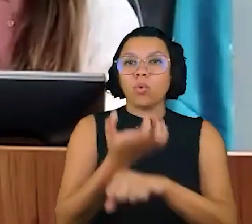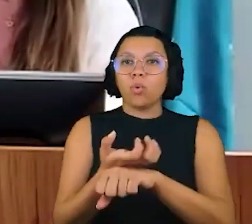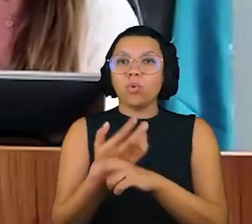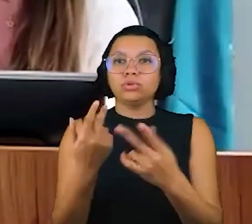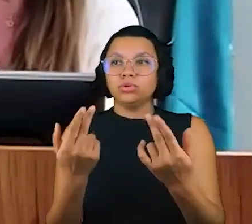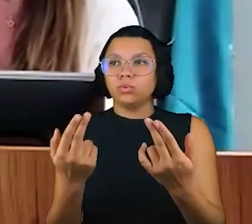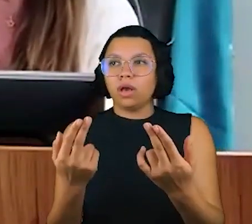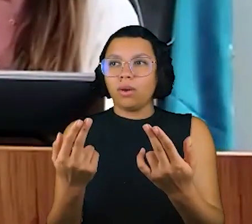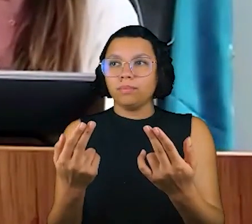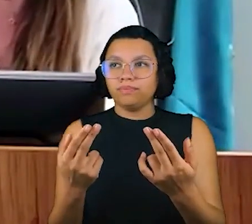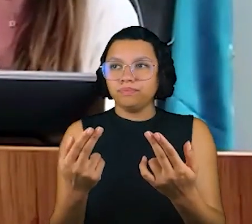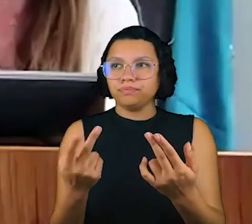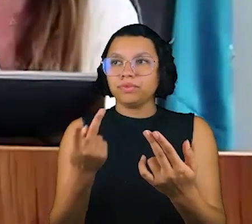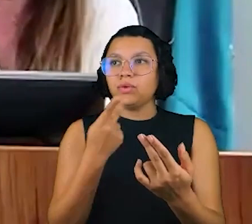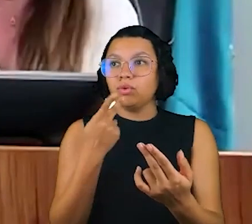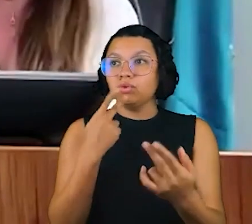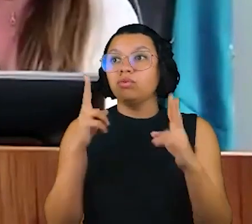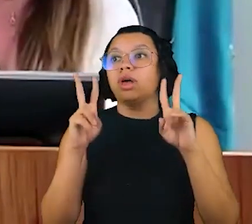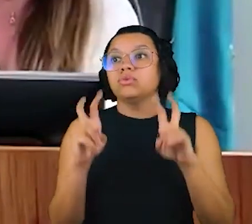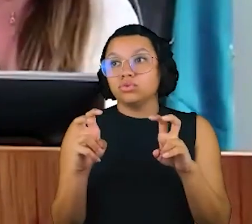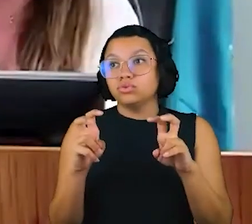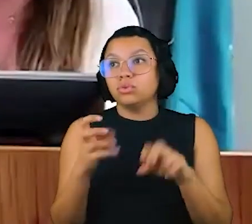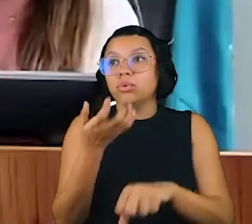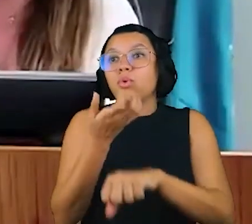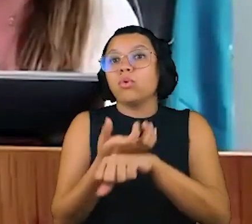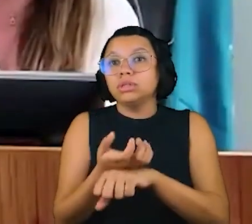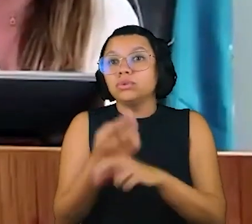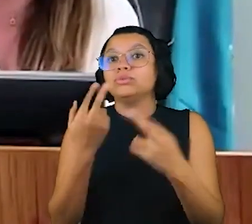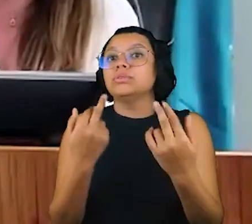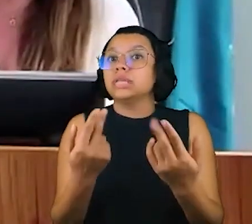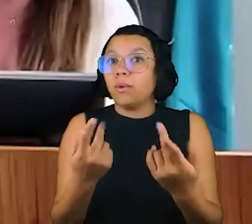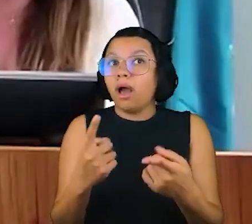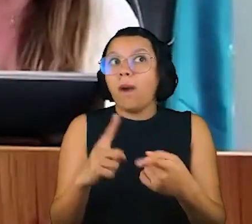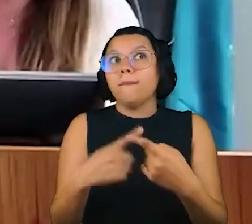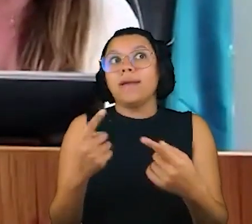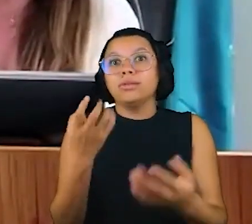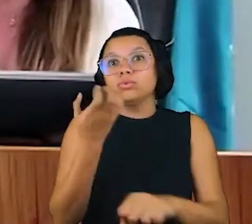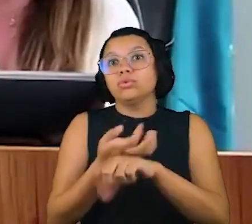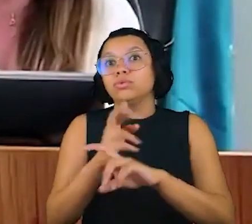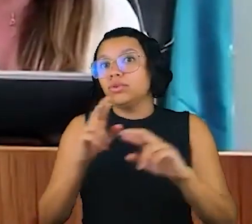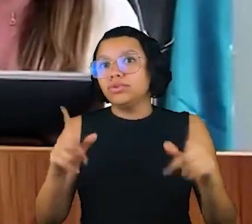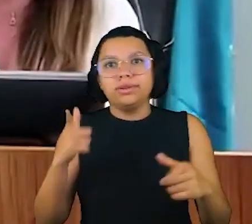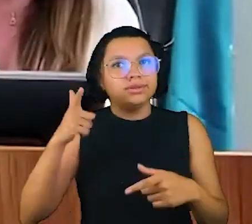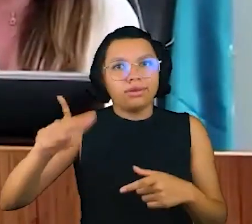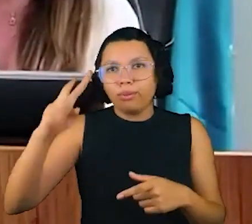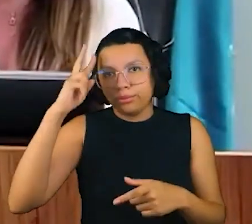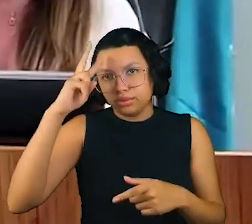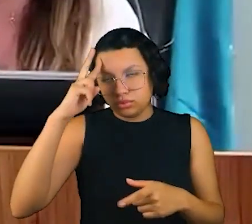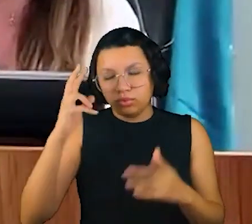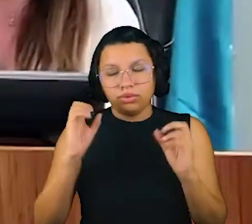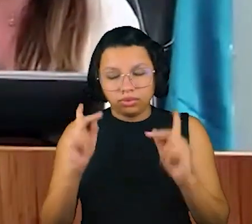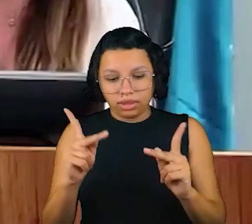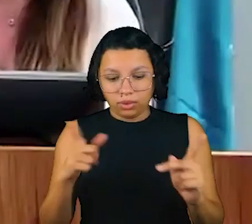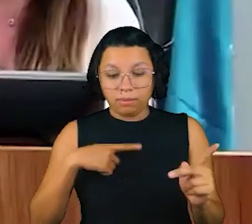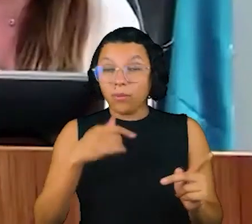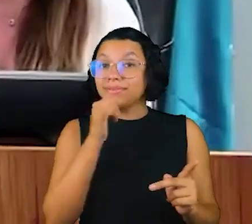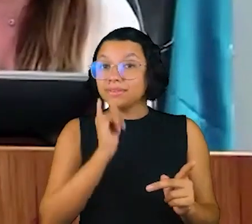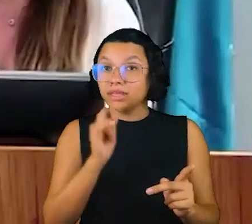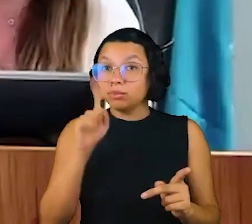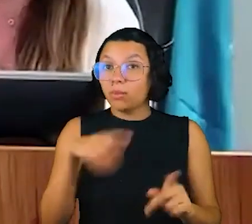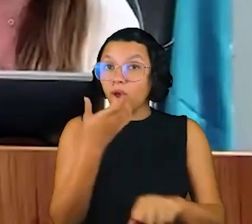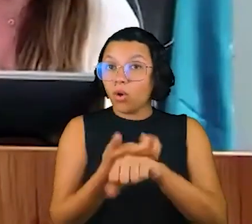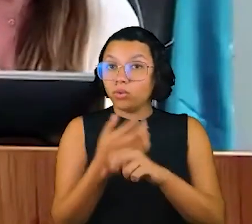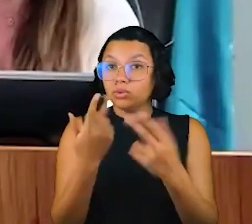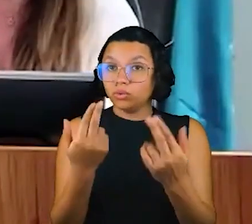com conteúdo. Eu estou partindo da premissa de que o conteúdo é idêntico, né, meus caros? Se o conteúdo for diferente, é outra história. Tá? Mas o conteúdo